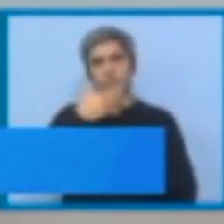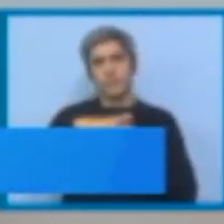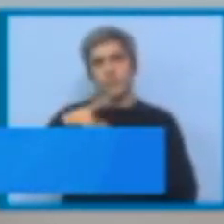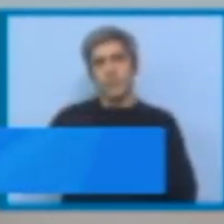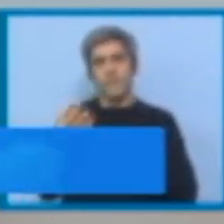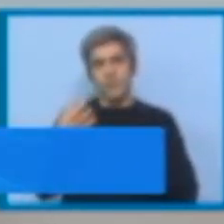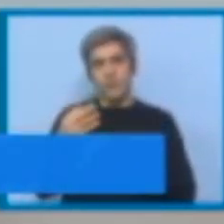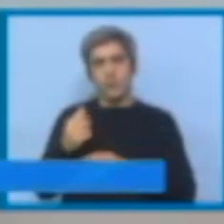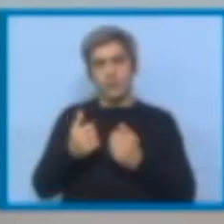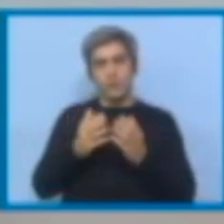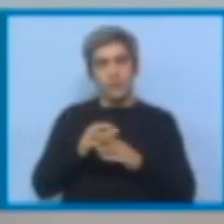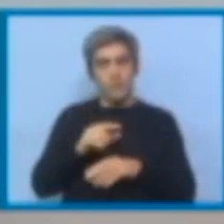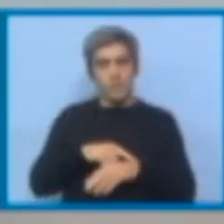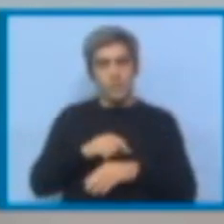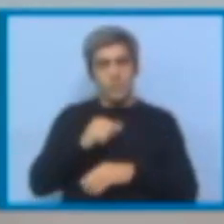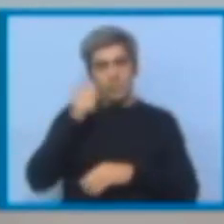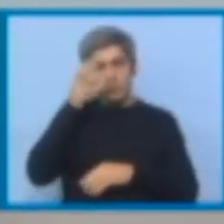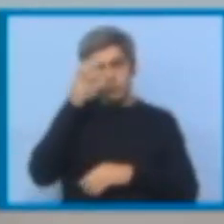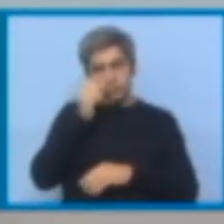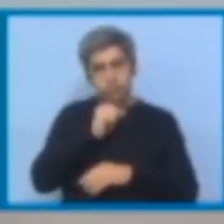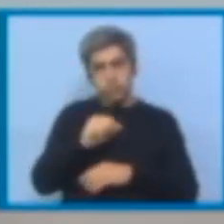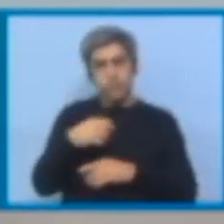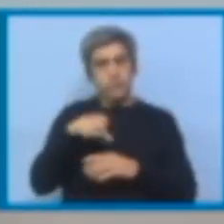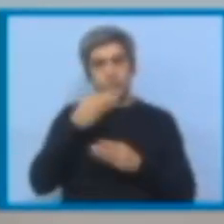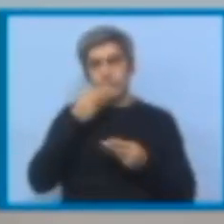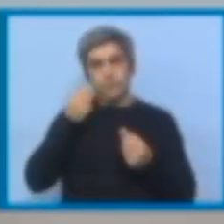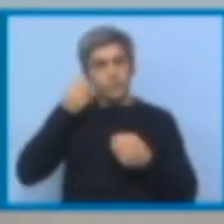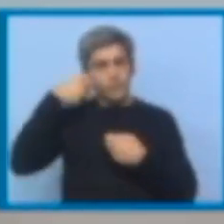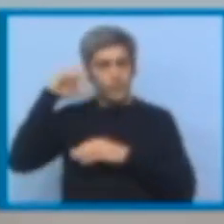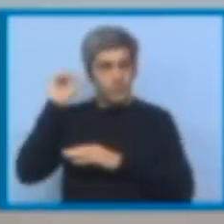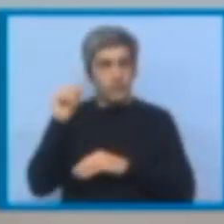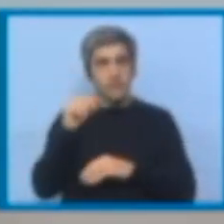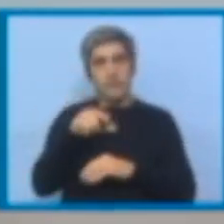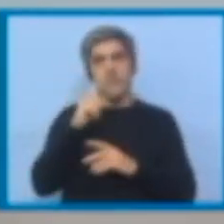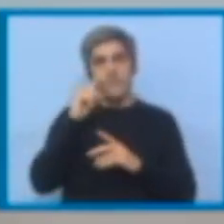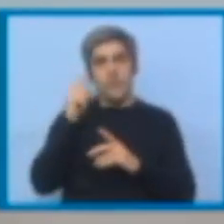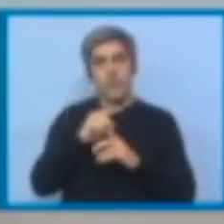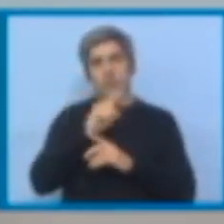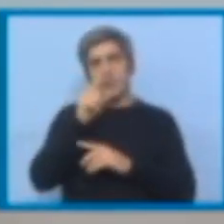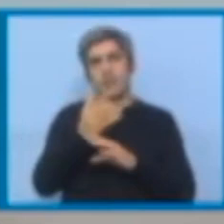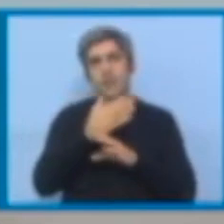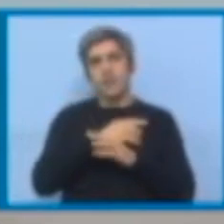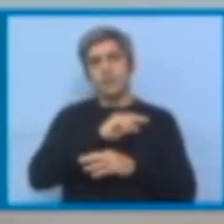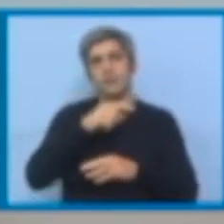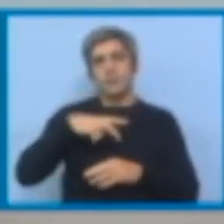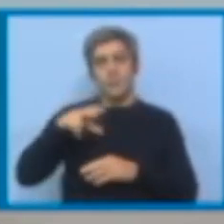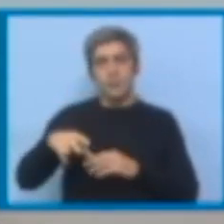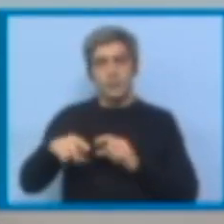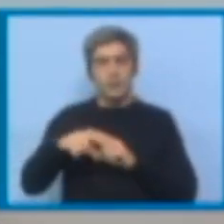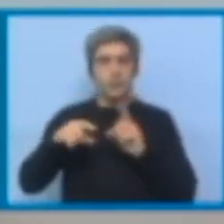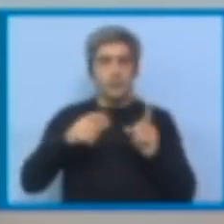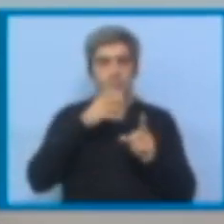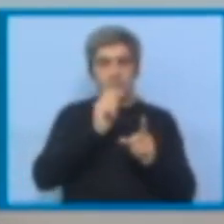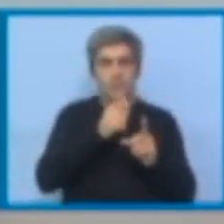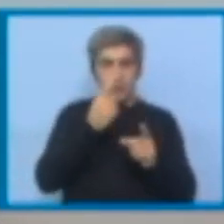Portugal, vivemos tudo intensamente, mas depois passa imediatamente. E essa viagem que antecipou a vinda a Portugal foi, como